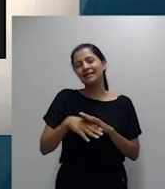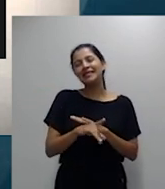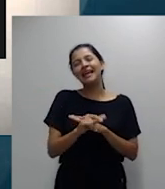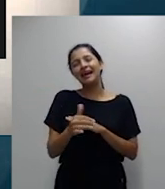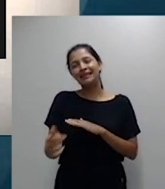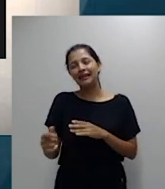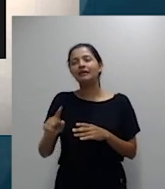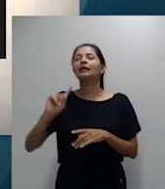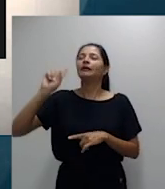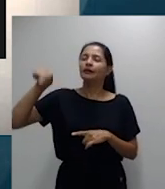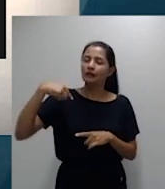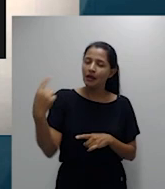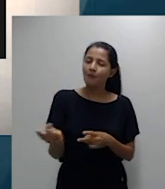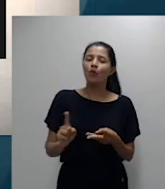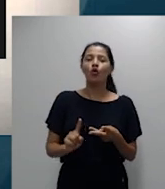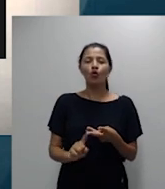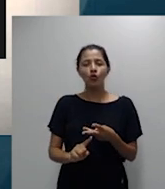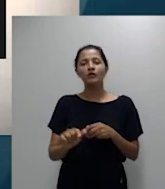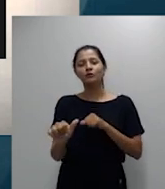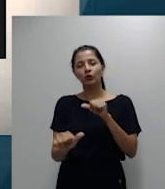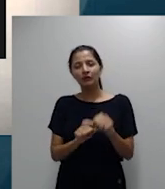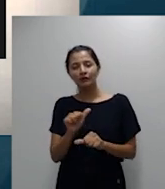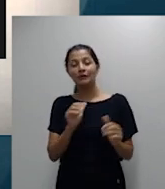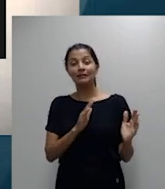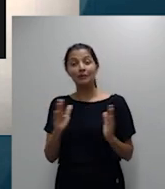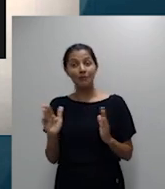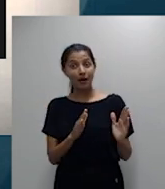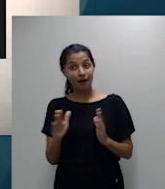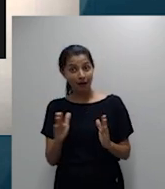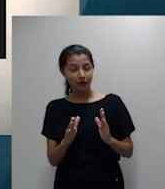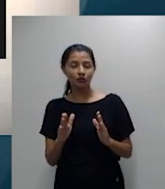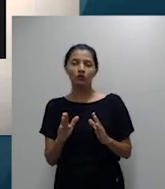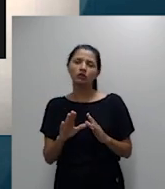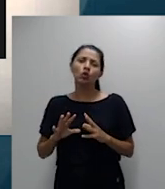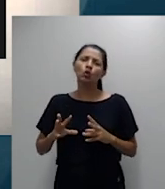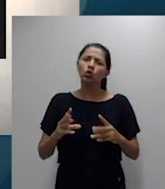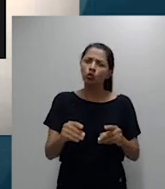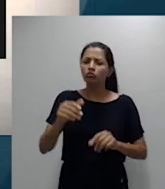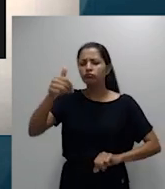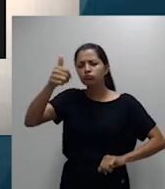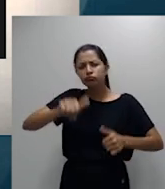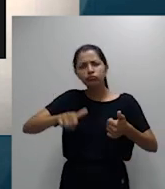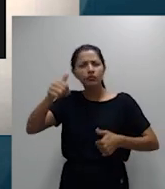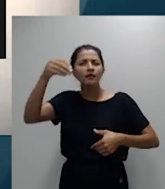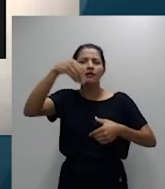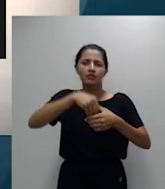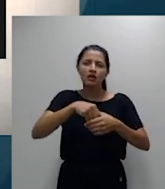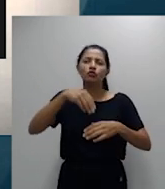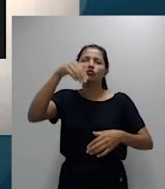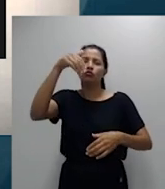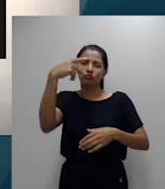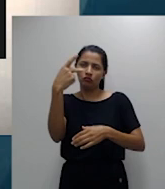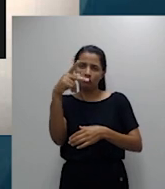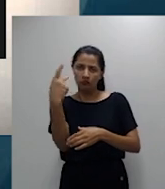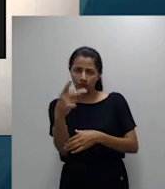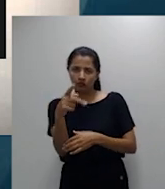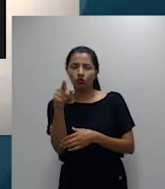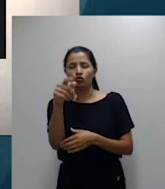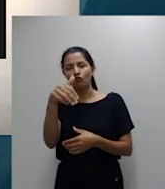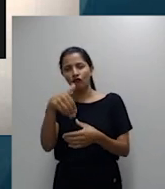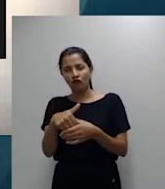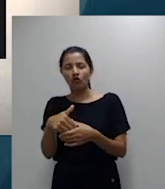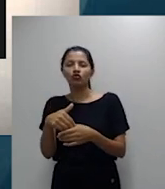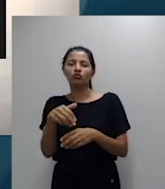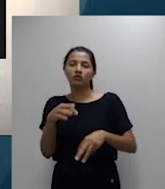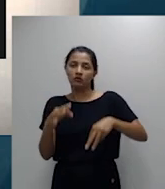depois alterando o prazo decadencial tudo isso é muito bem examinado no voto da ministra Regina Helena Mas como eu disse eu tinha